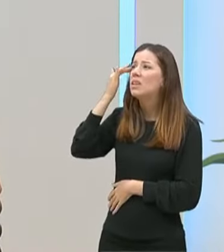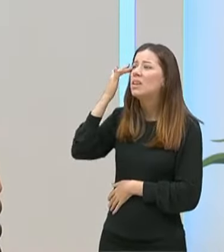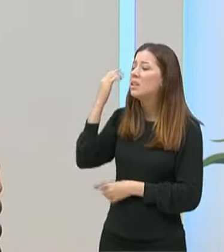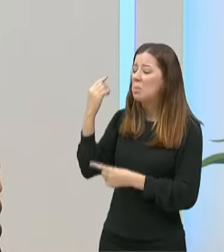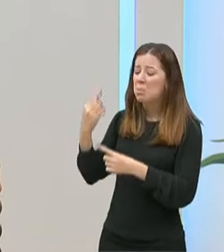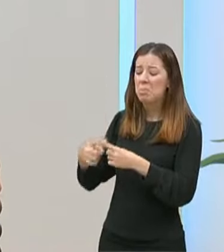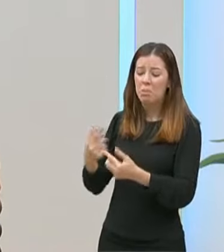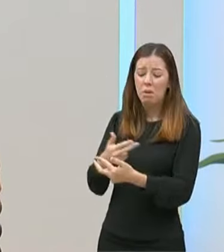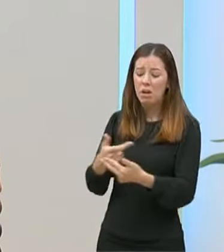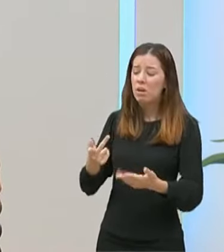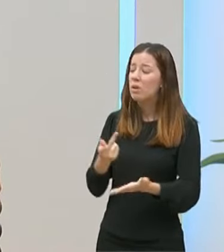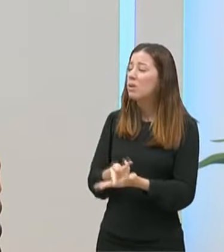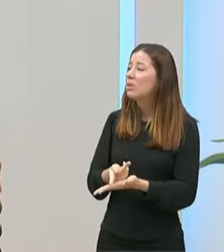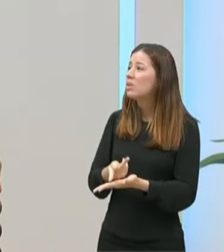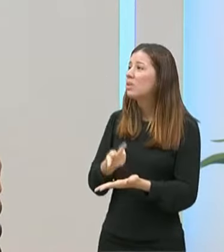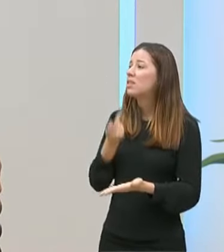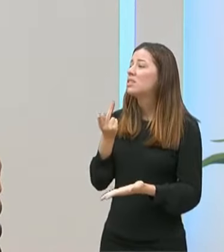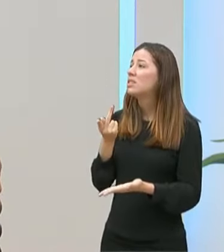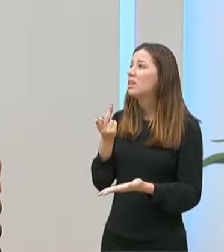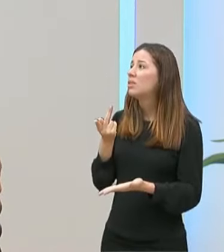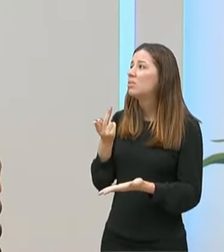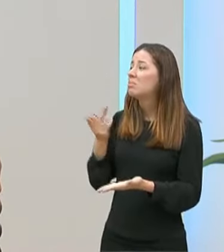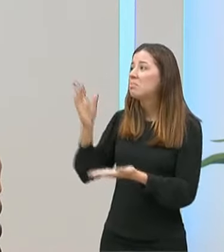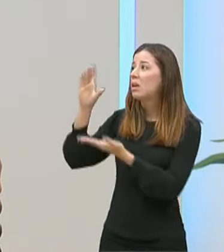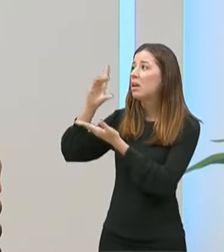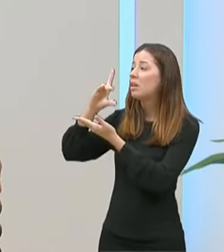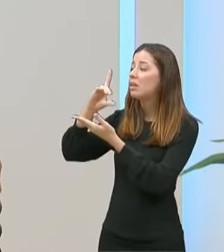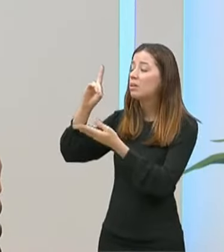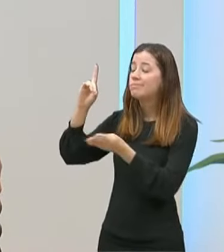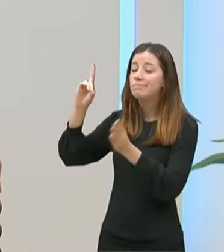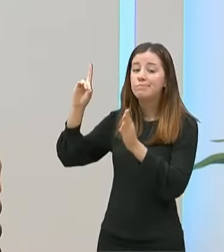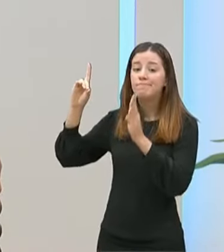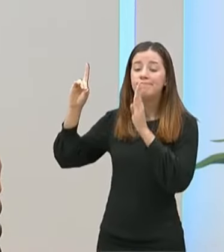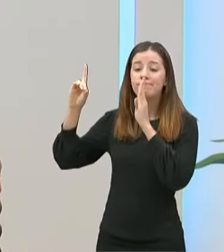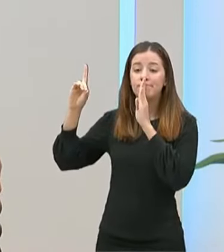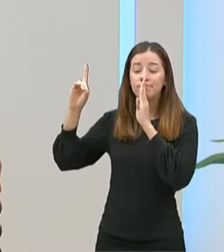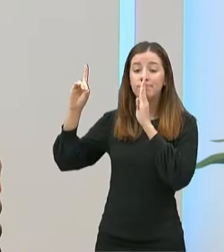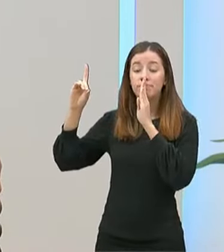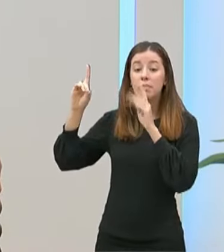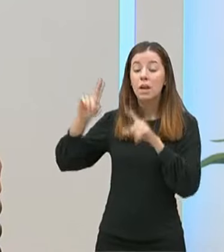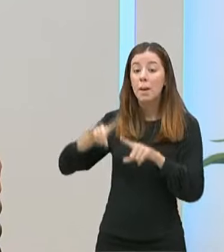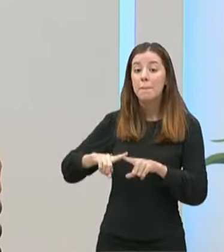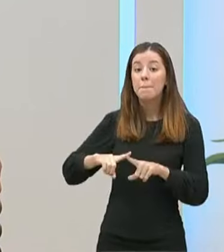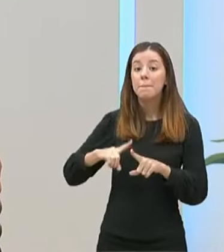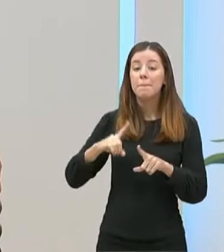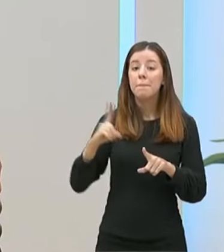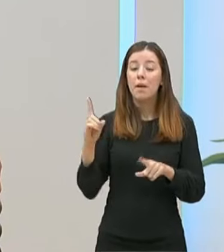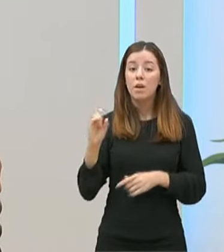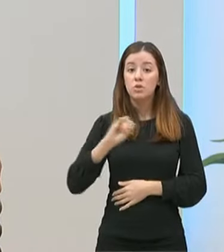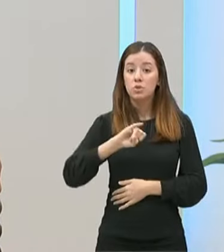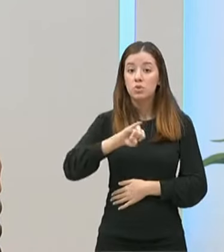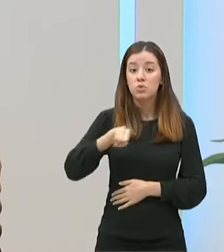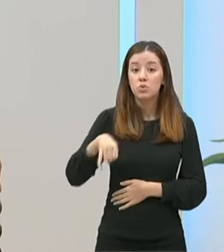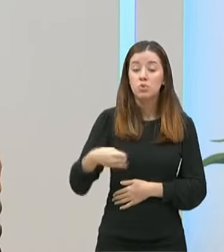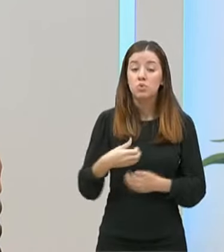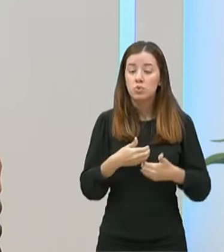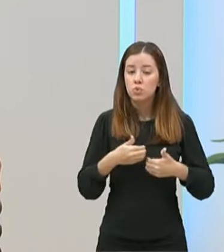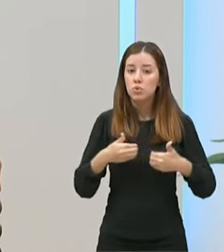questionamentos na hora não atendidos. Mas mesmo assim, ele